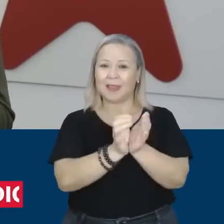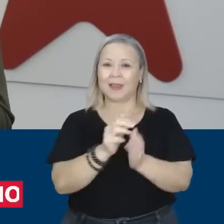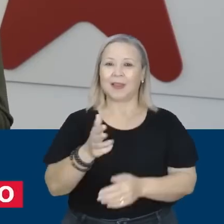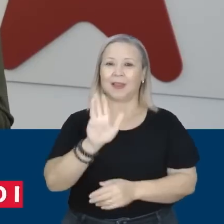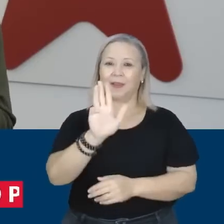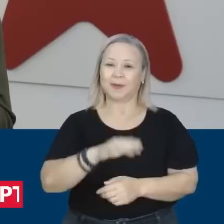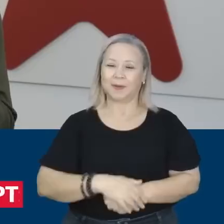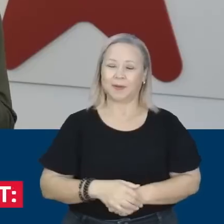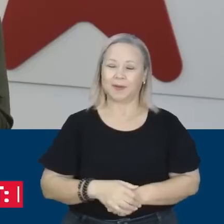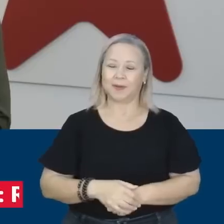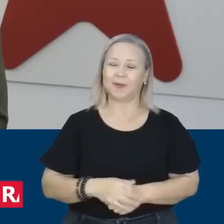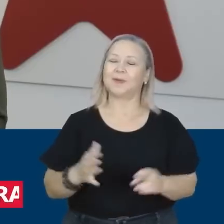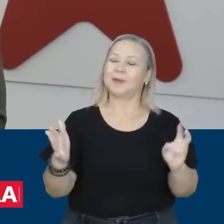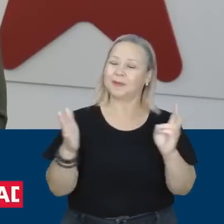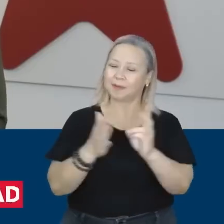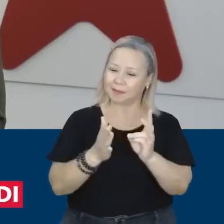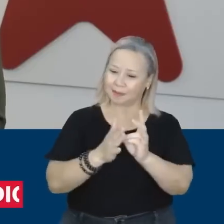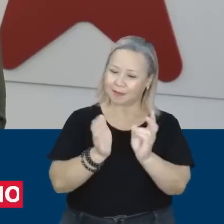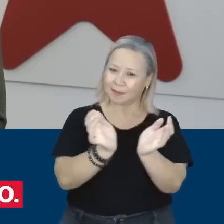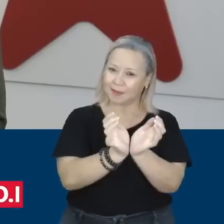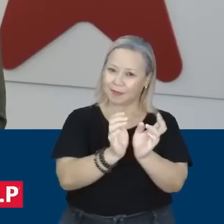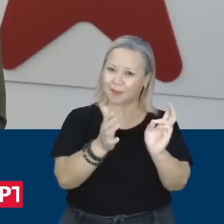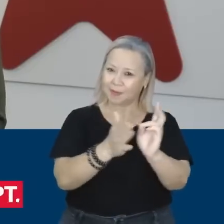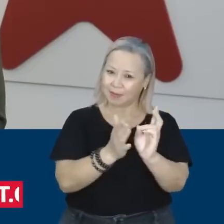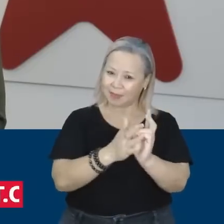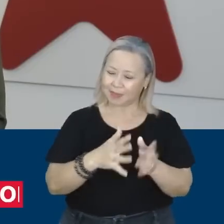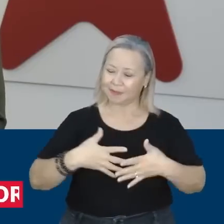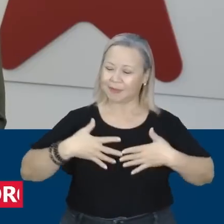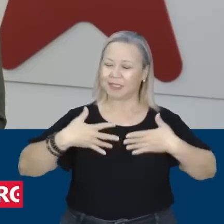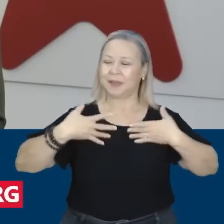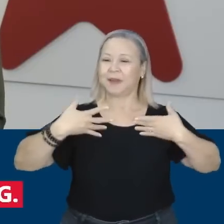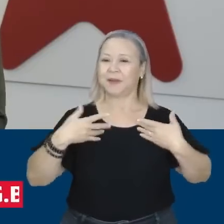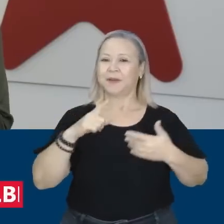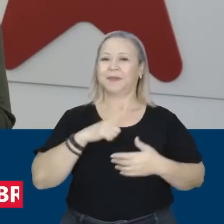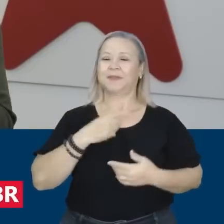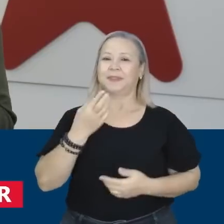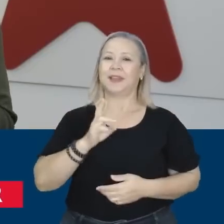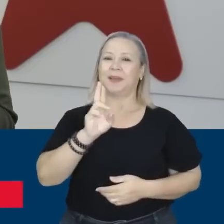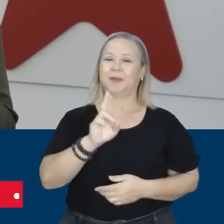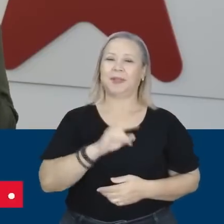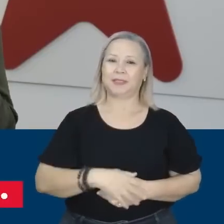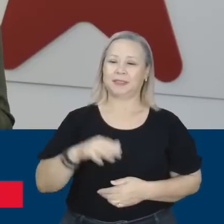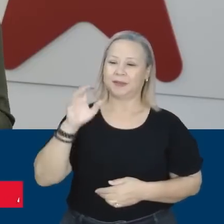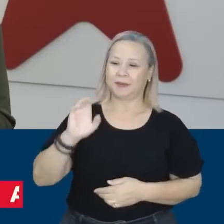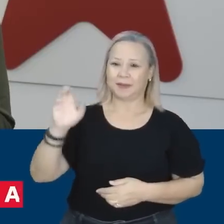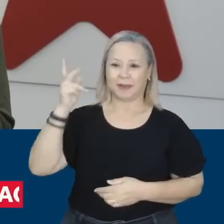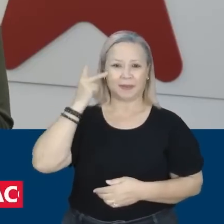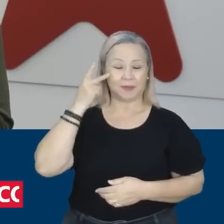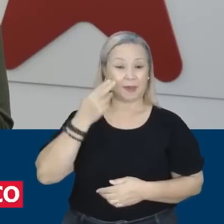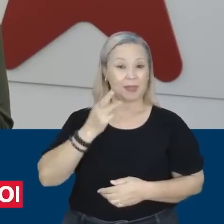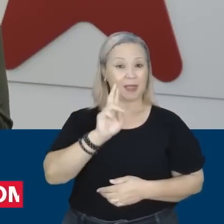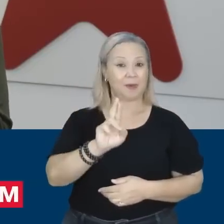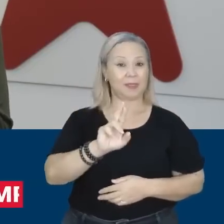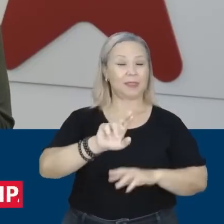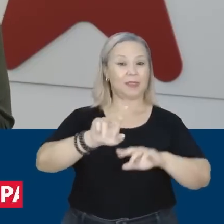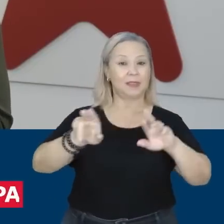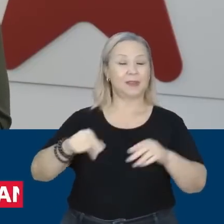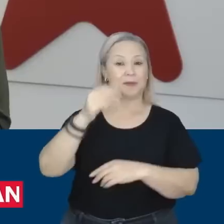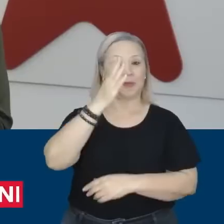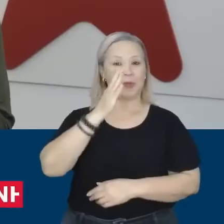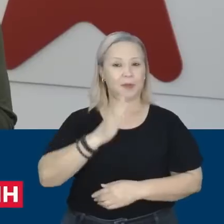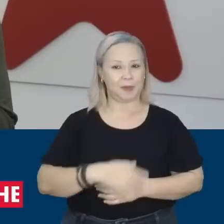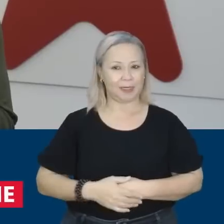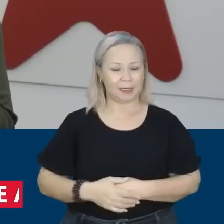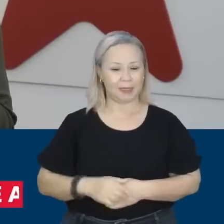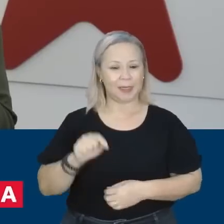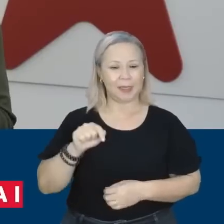bancada feminina. Maravilha, é um orgulho para a gente ter você representando o Estado de São Paulo e representando também o Brasil